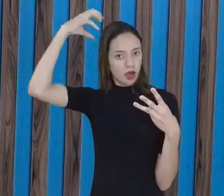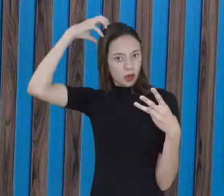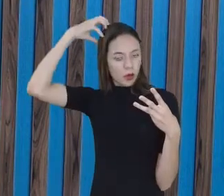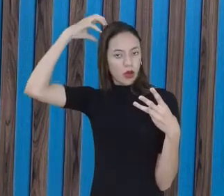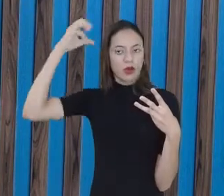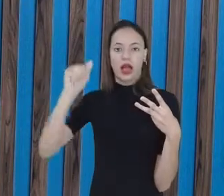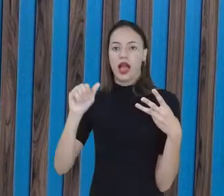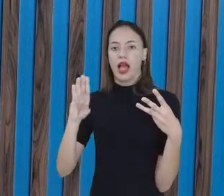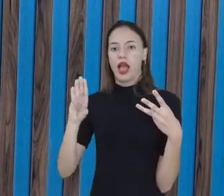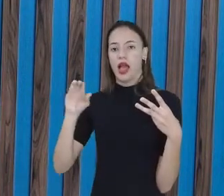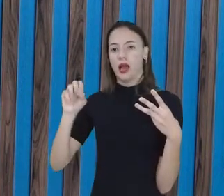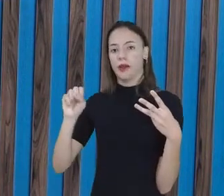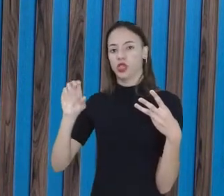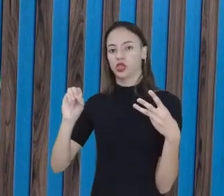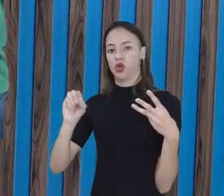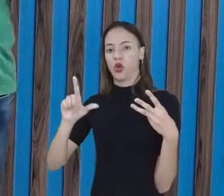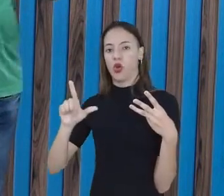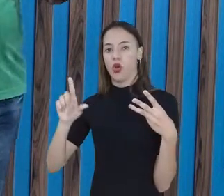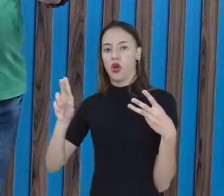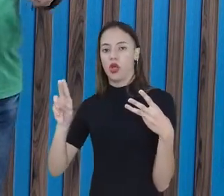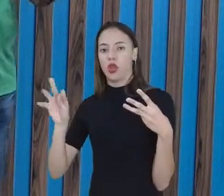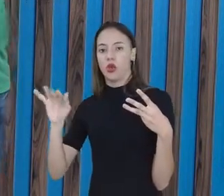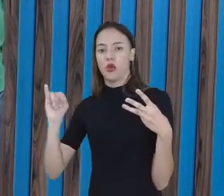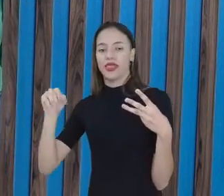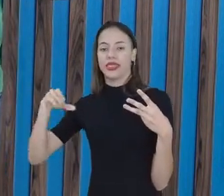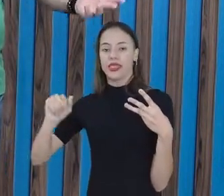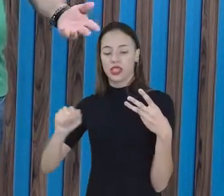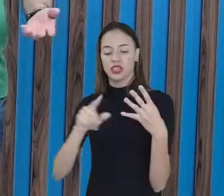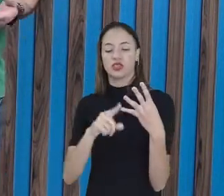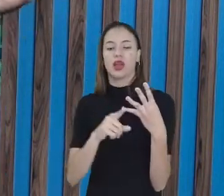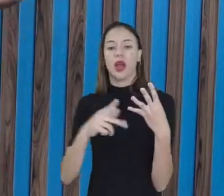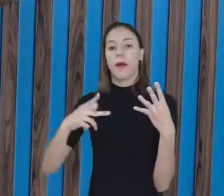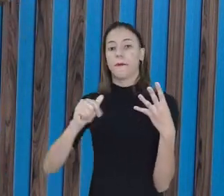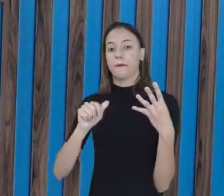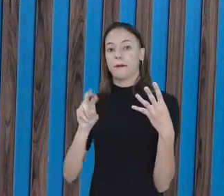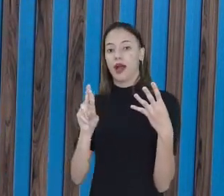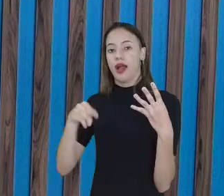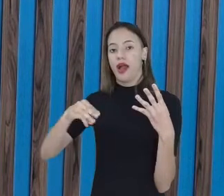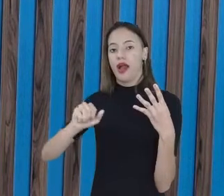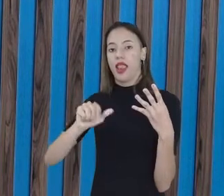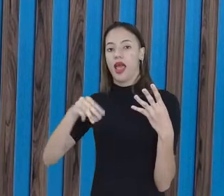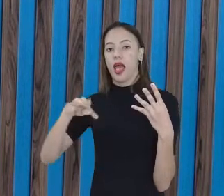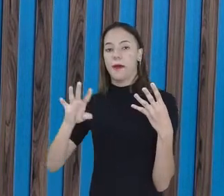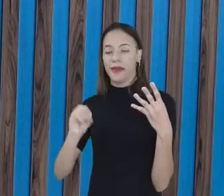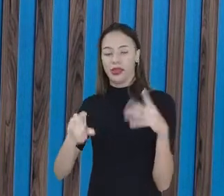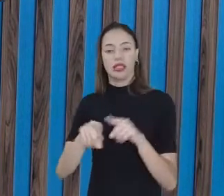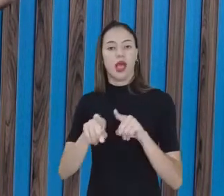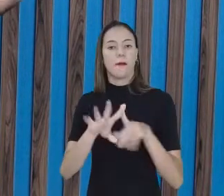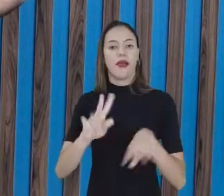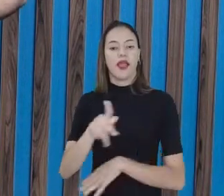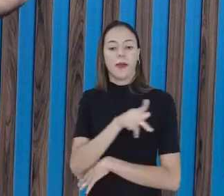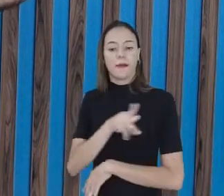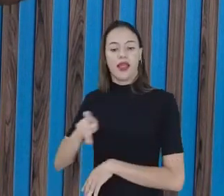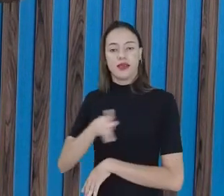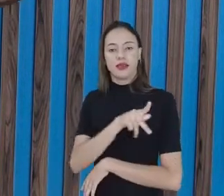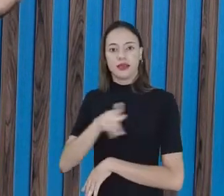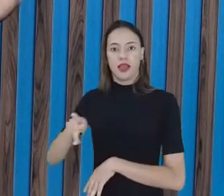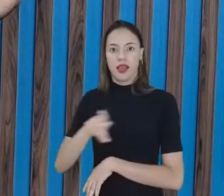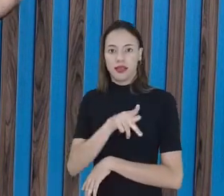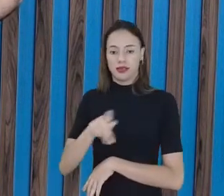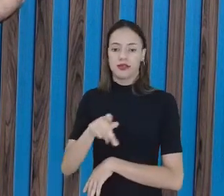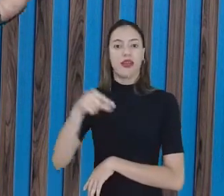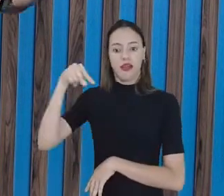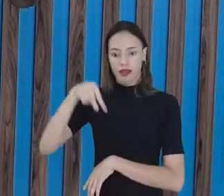monarquia parlamentarista, a república parlamentarista e uma república presidencialista, como é o caso